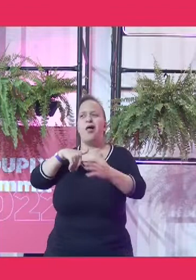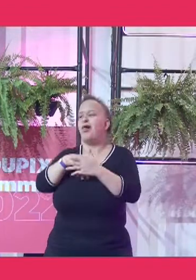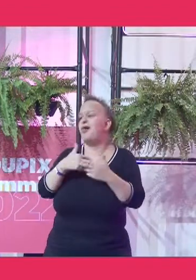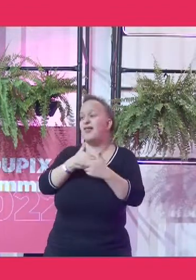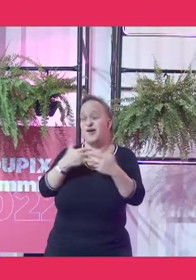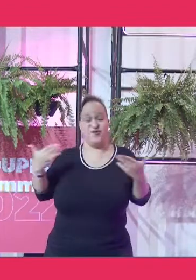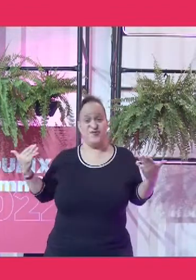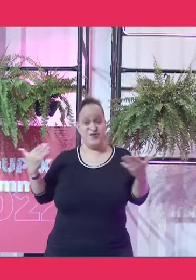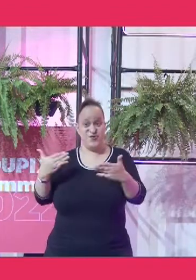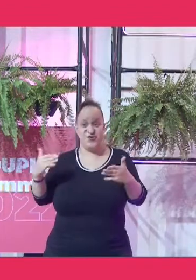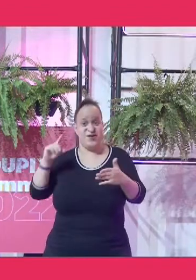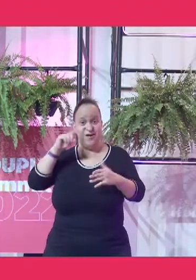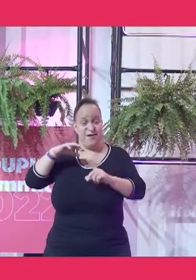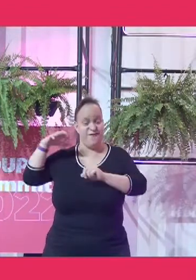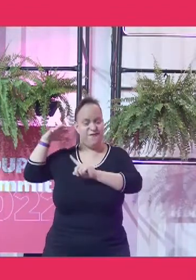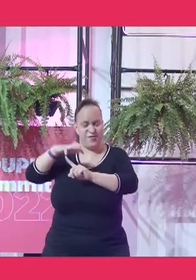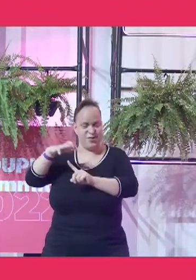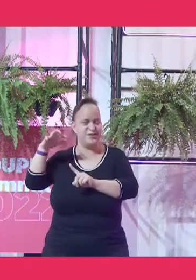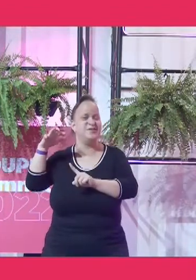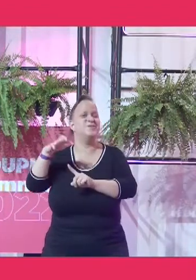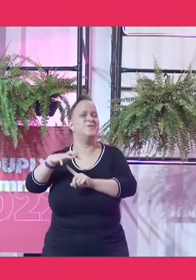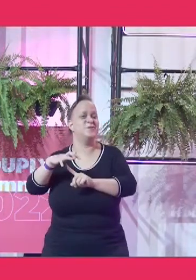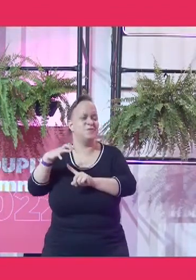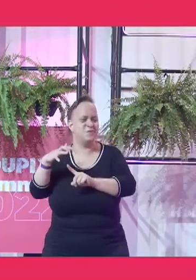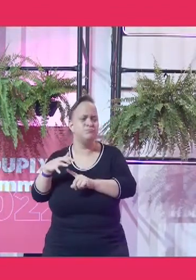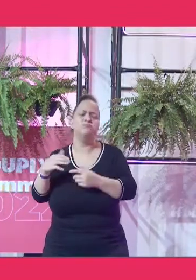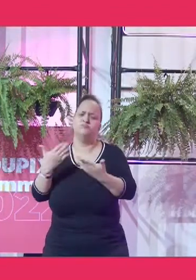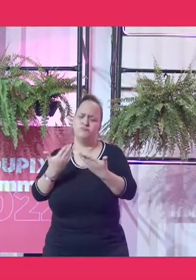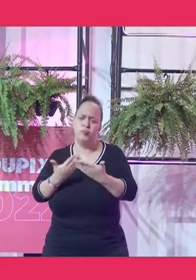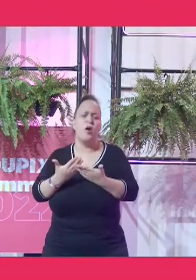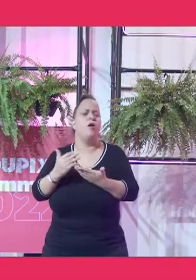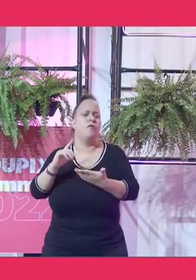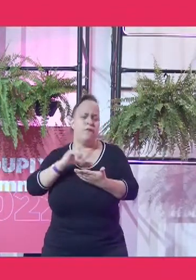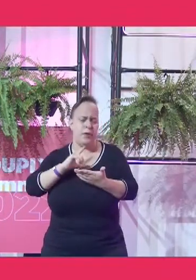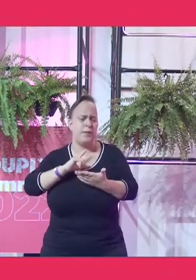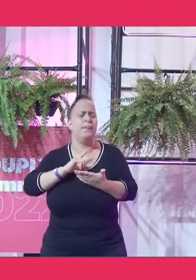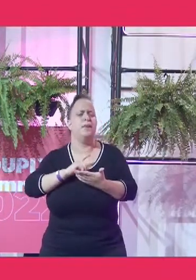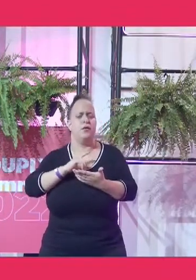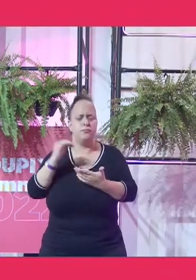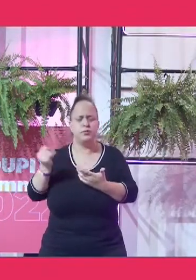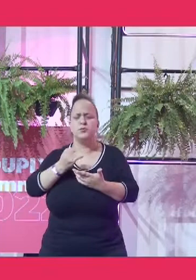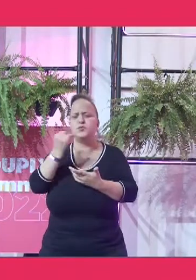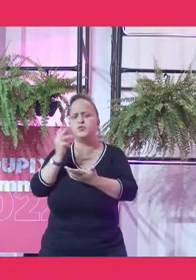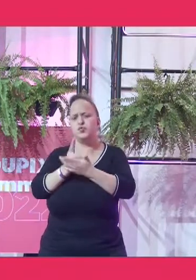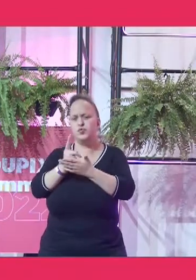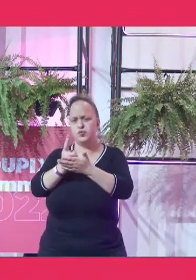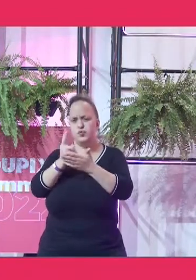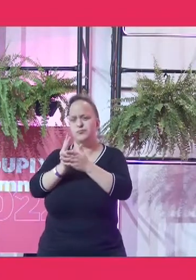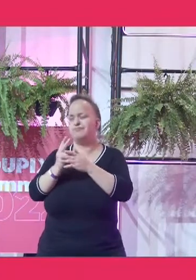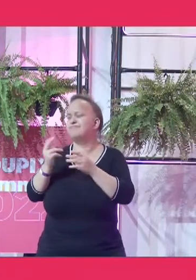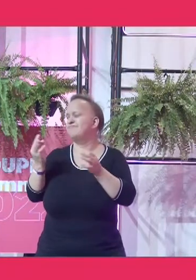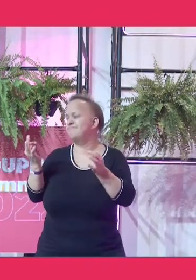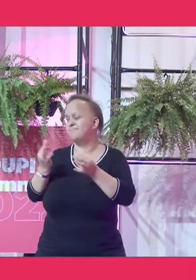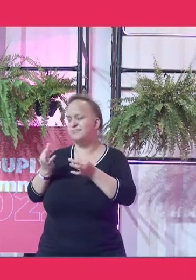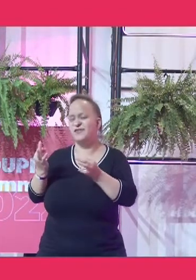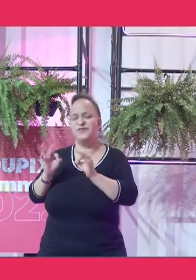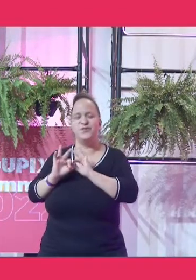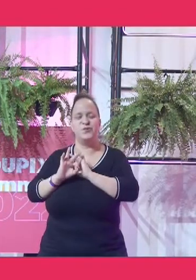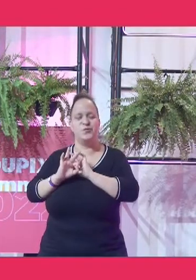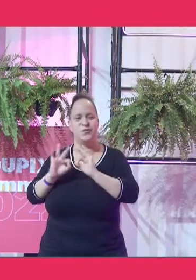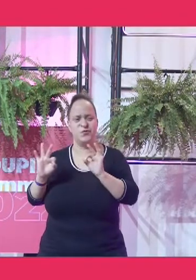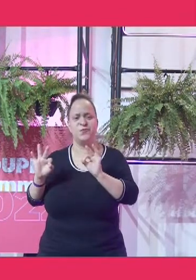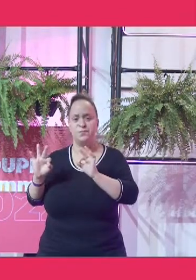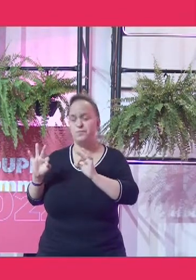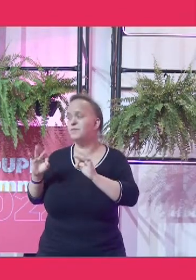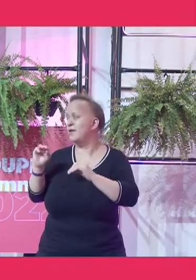ser influenciador. Influenciador, sim. Então, eu acho que ainda vai ter essa importância, não tem jeito. Vai sim. Perfeito. É, você começou a